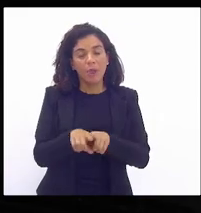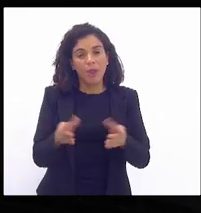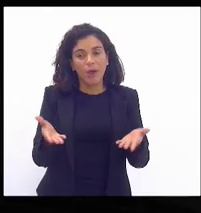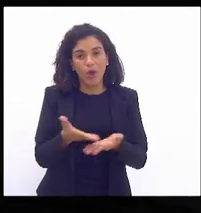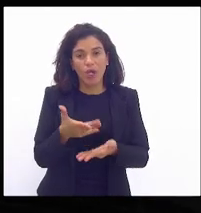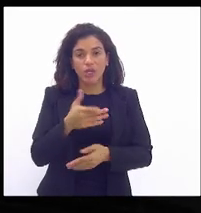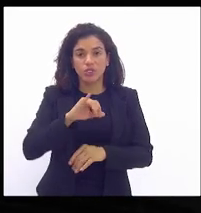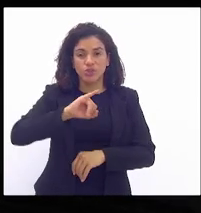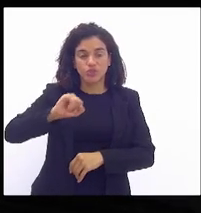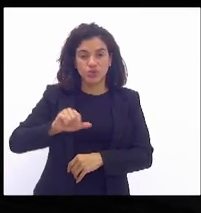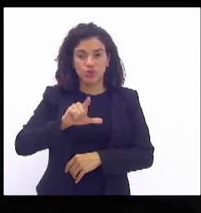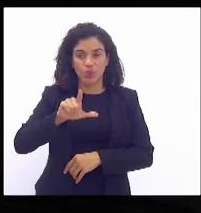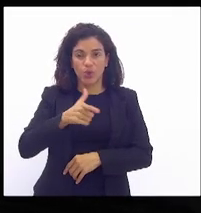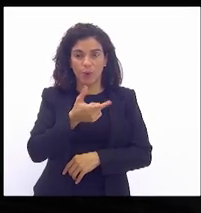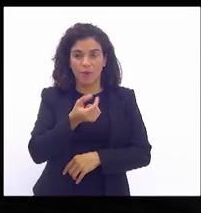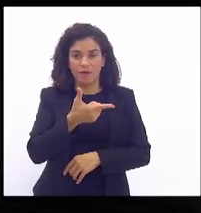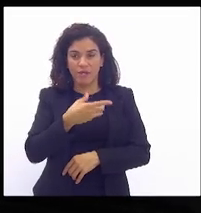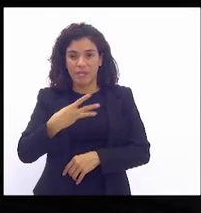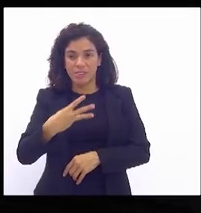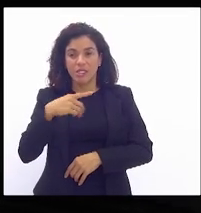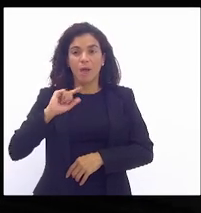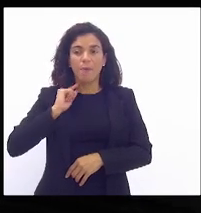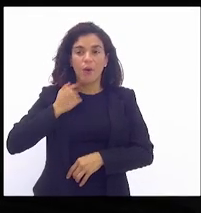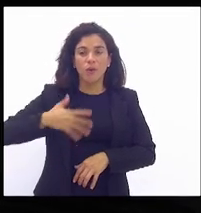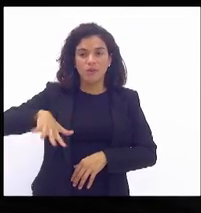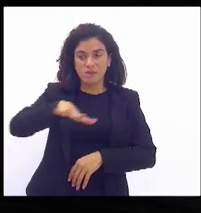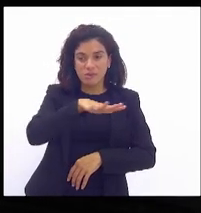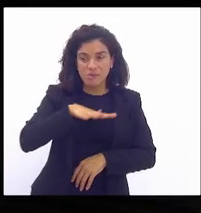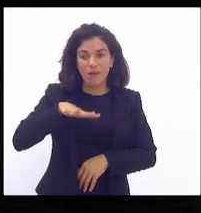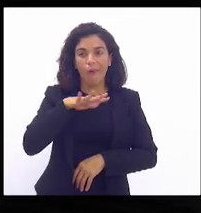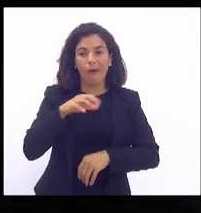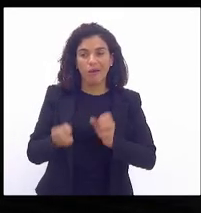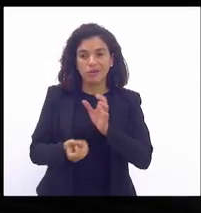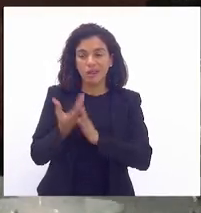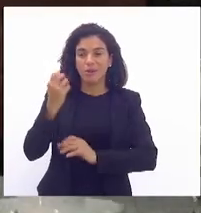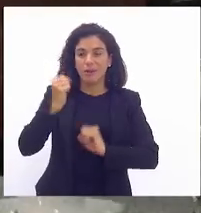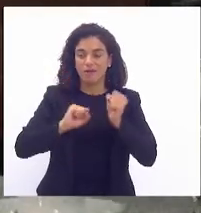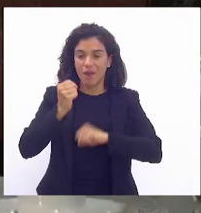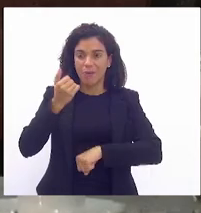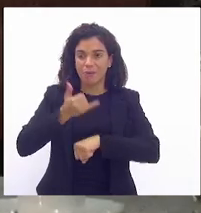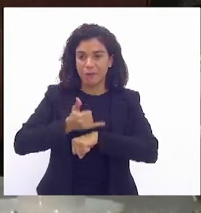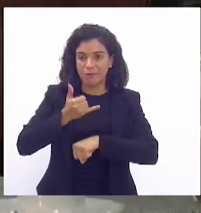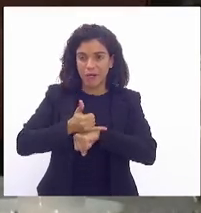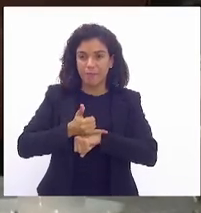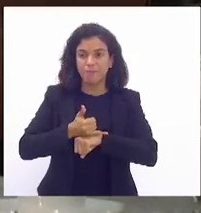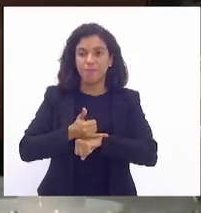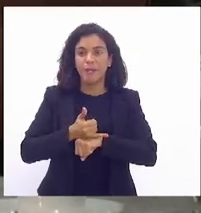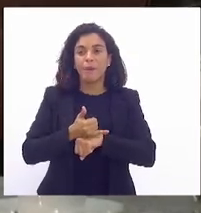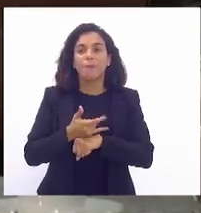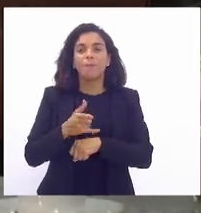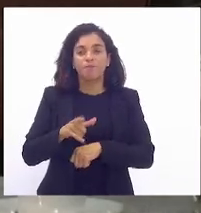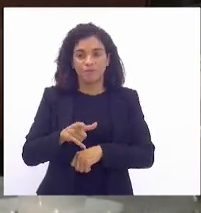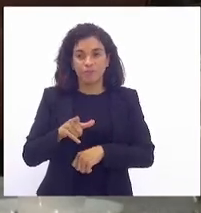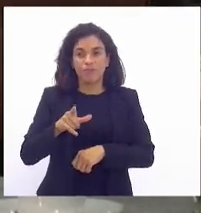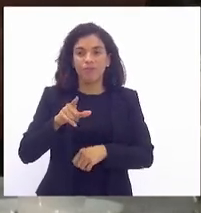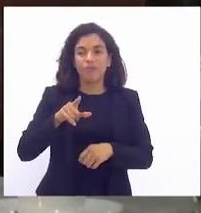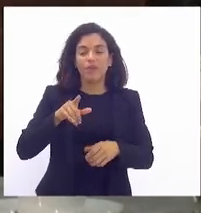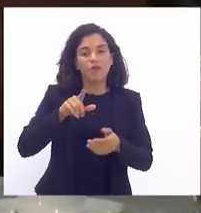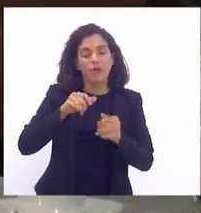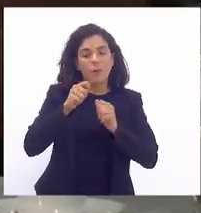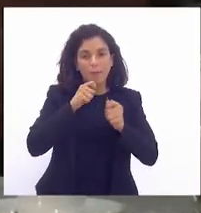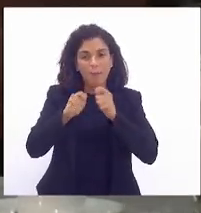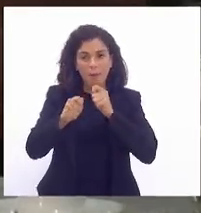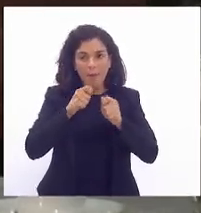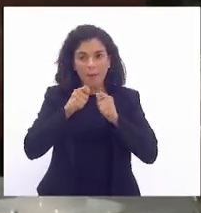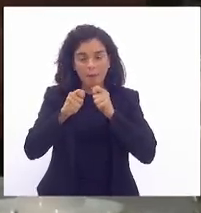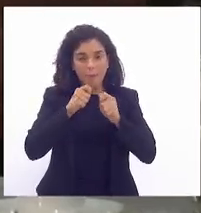2023, o caso, a poluição da CSN, ela tomou causa nacional pela matéria do André Trigueiro, que foi até